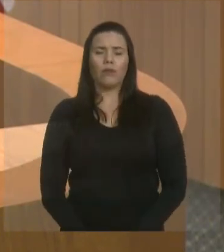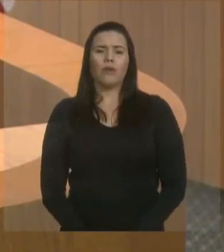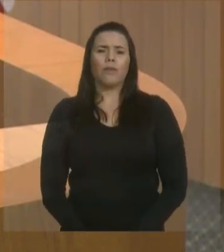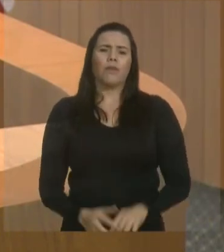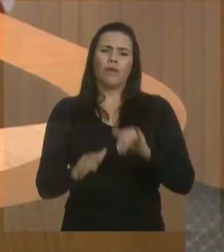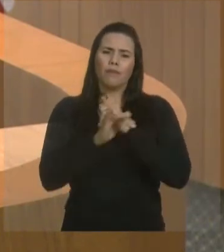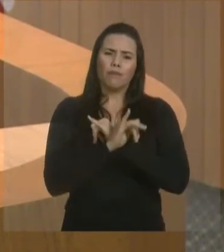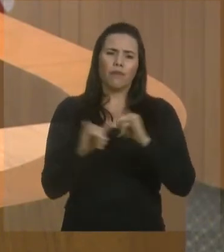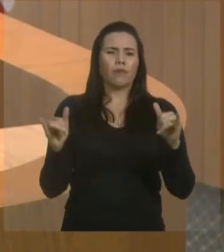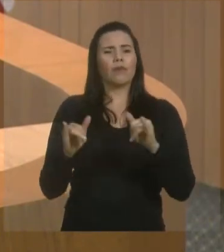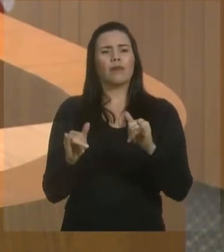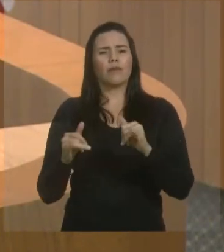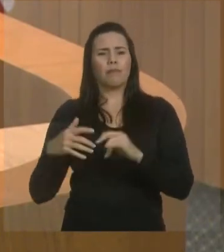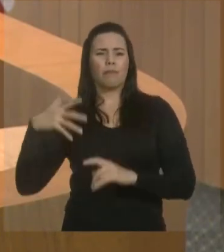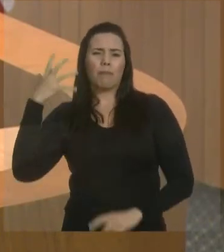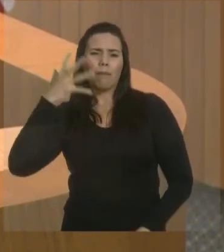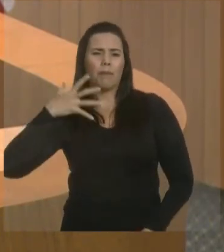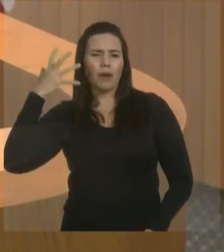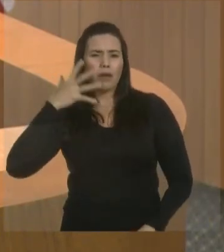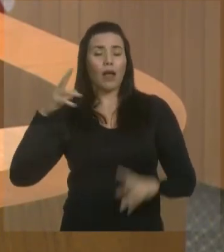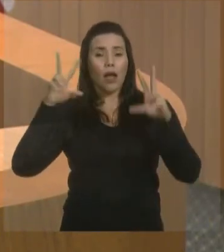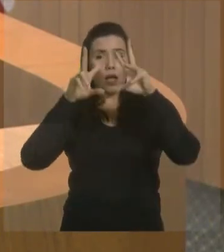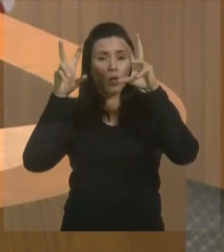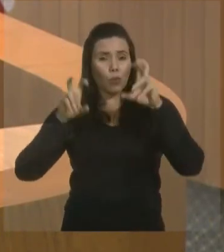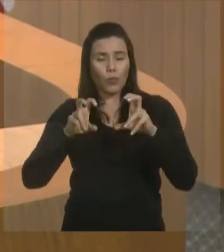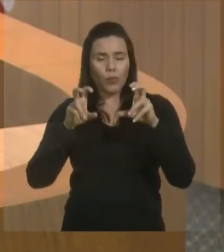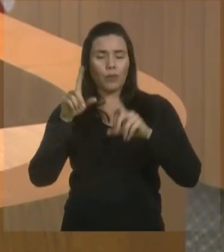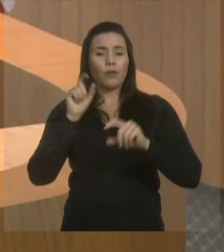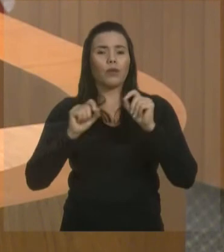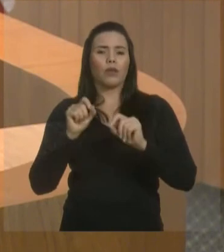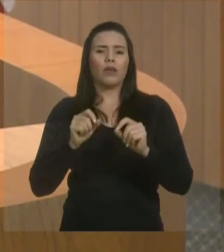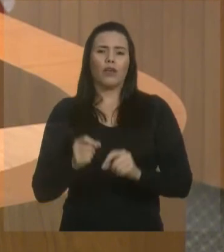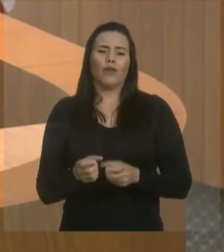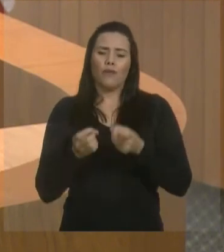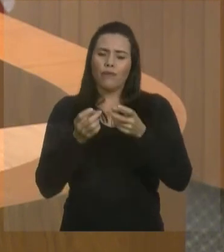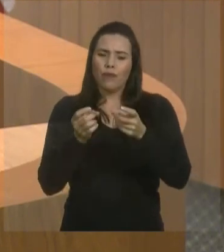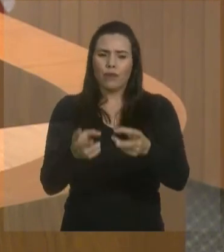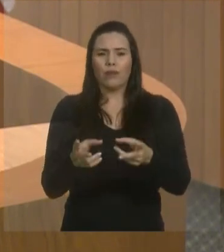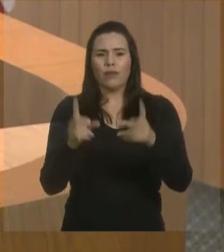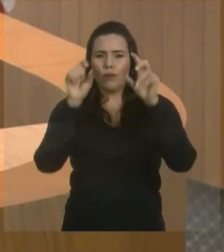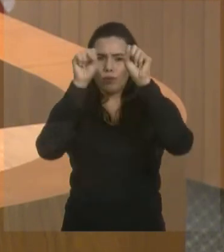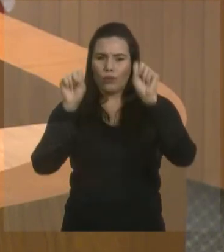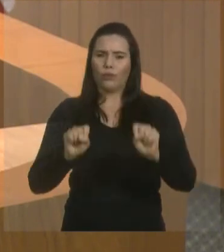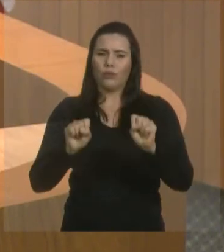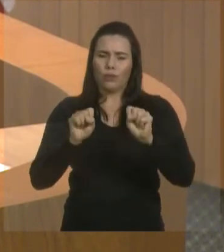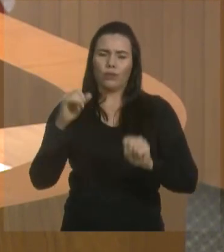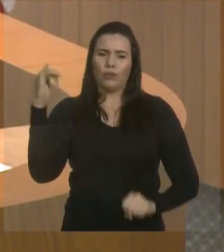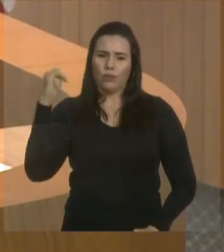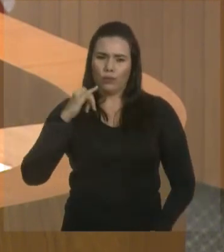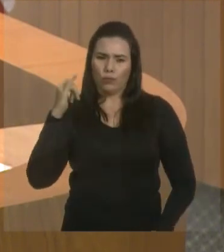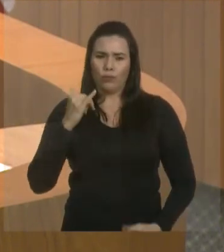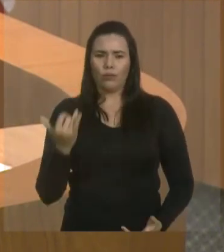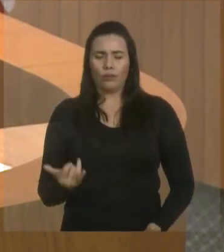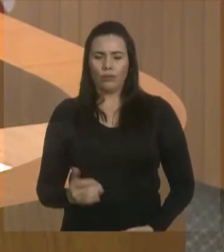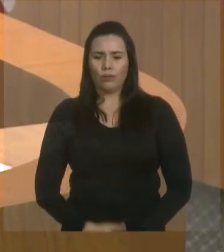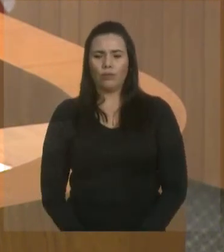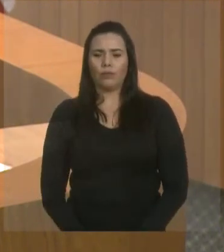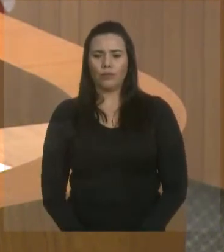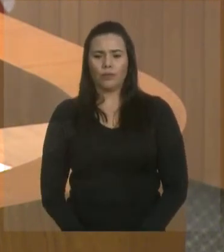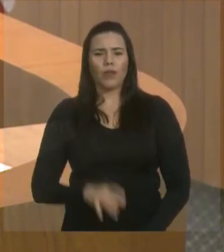manifestar a ideia do que os maranhenses têm sobre a privatização desse setor energético. É o que tínhamos para hoje, senhor presidente.